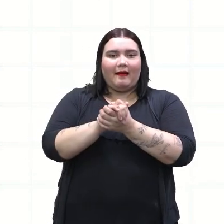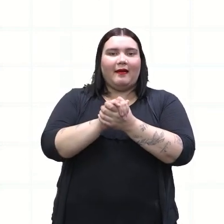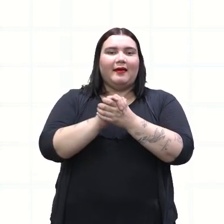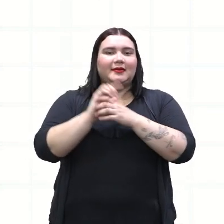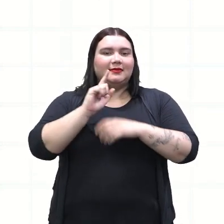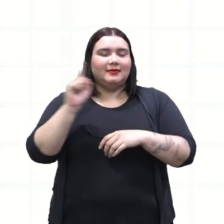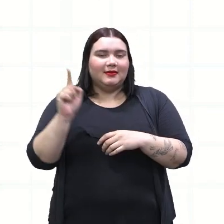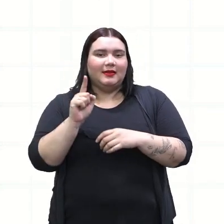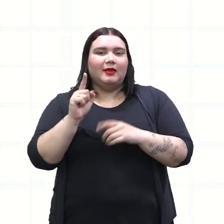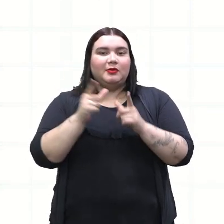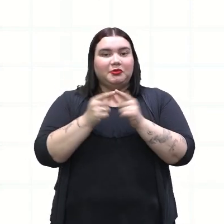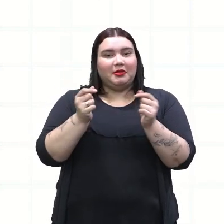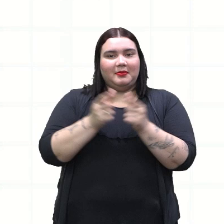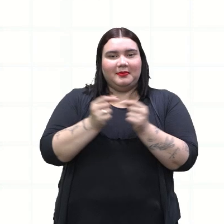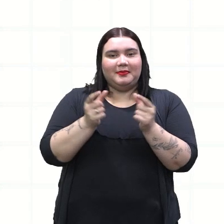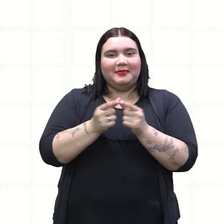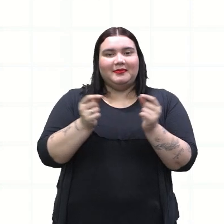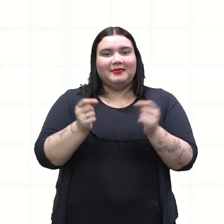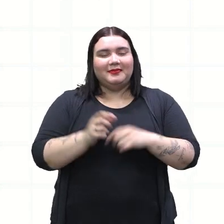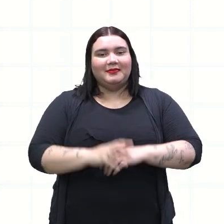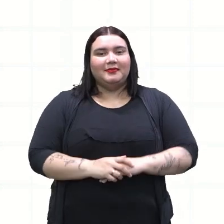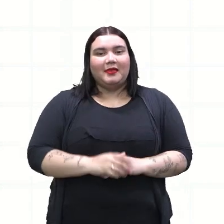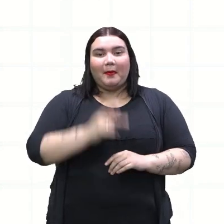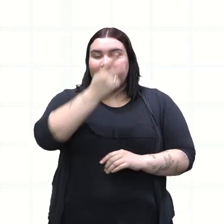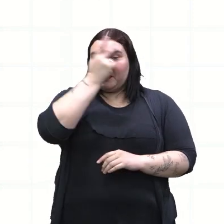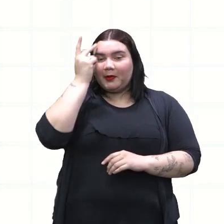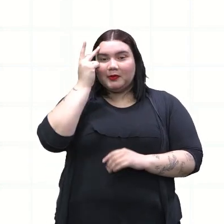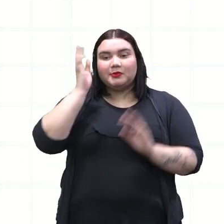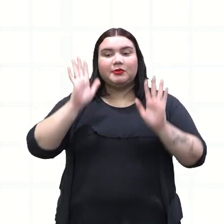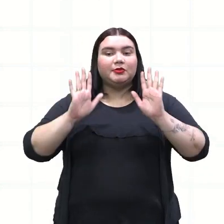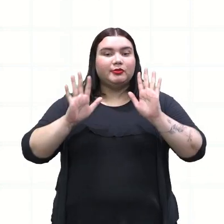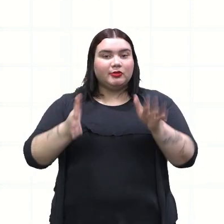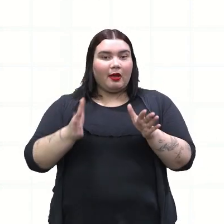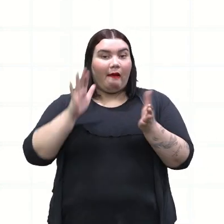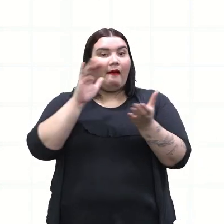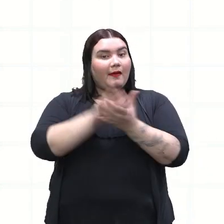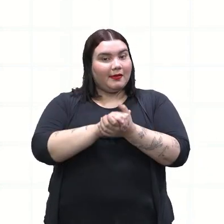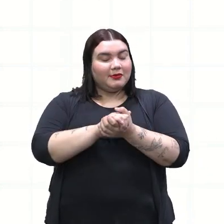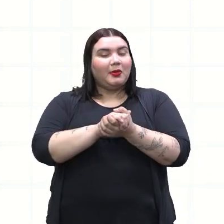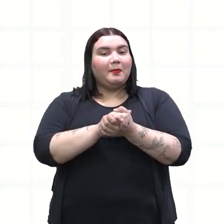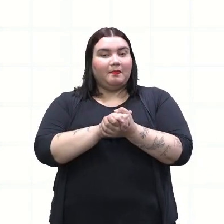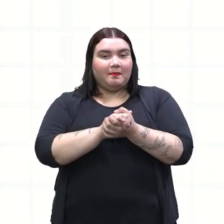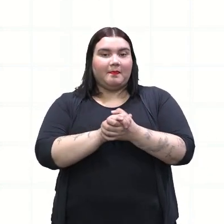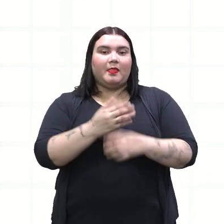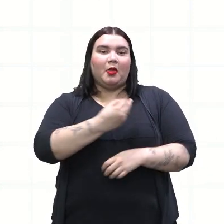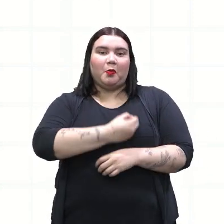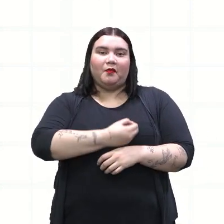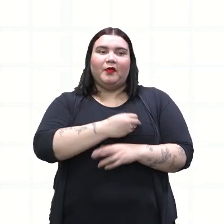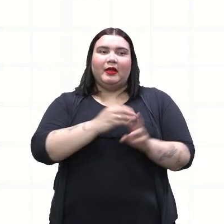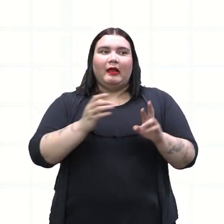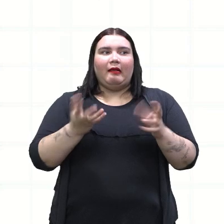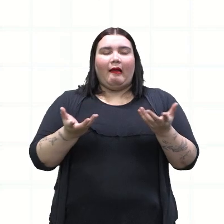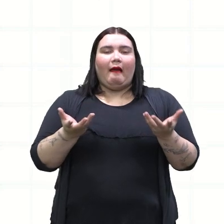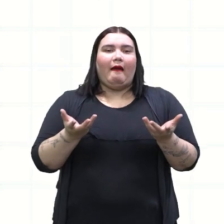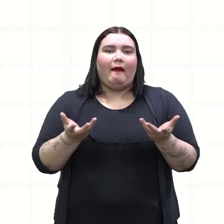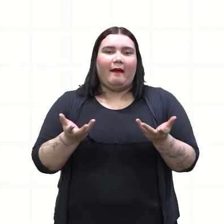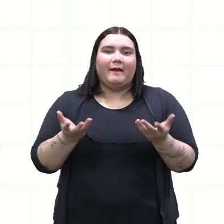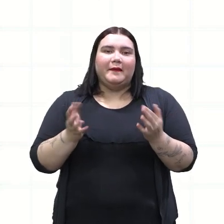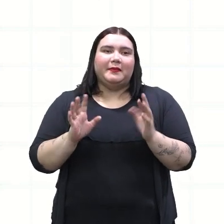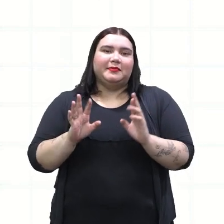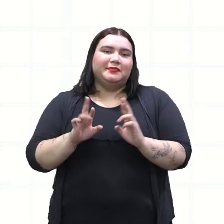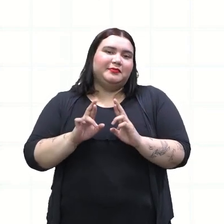é uma realidade. Então, tem pessoas que já, né, já se casaram. Então, elas vivem assim no mundo meio